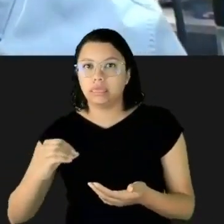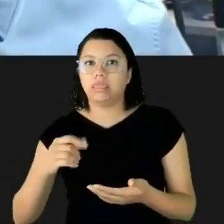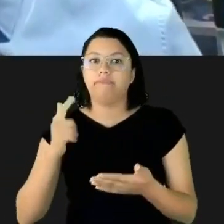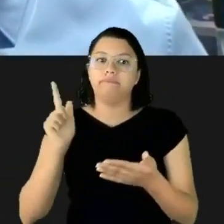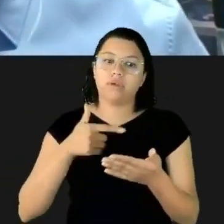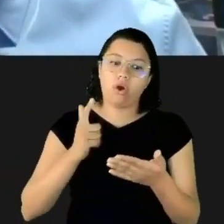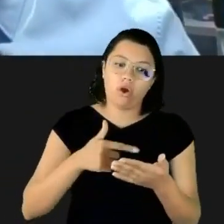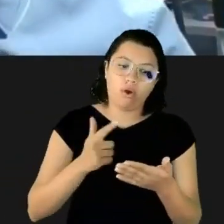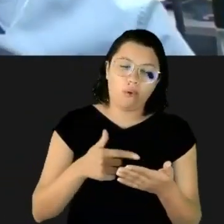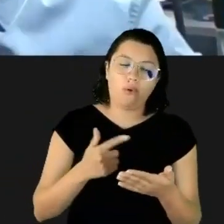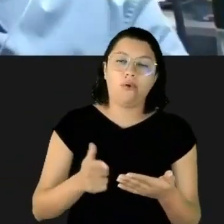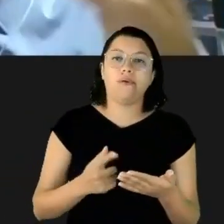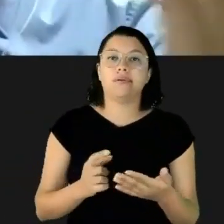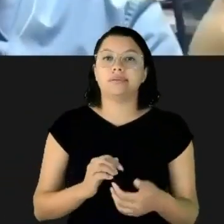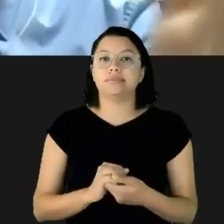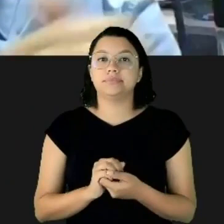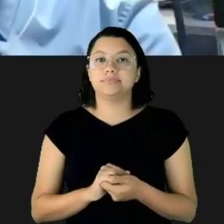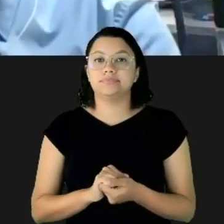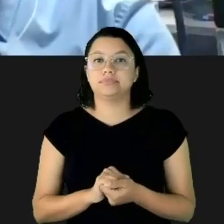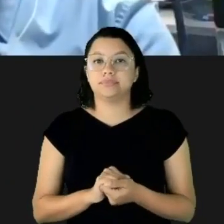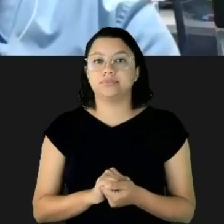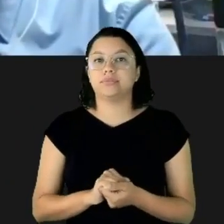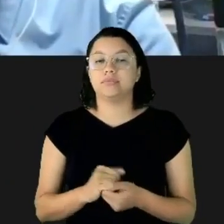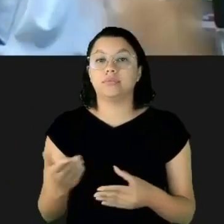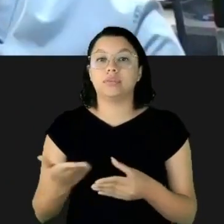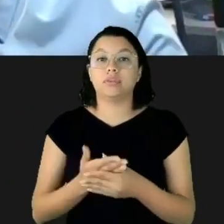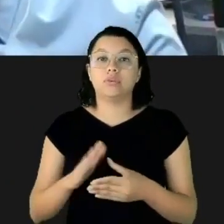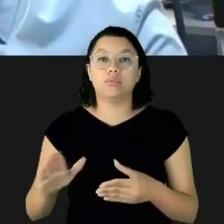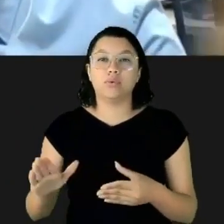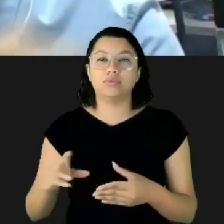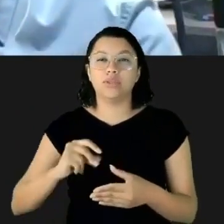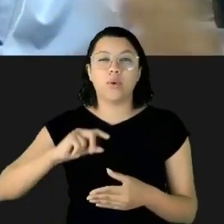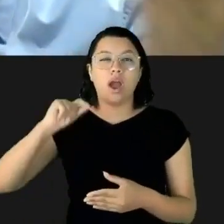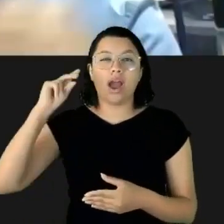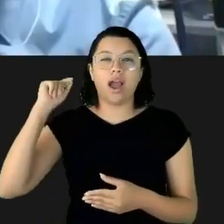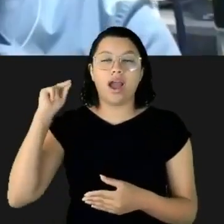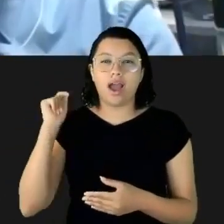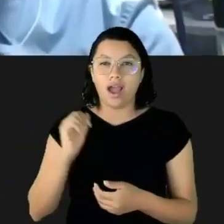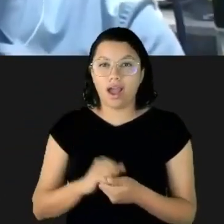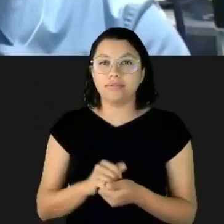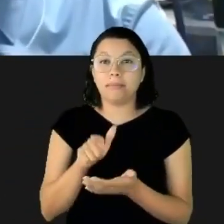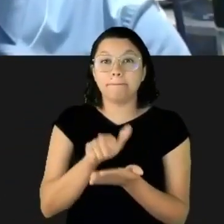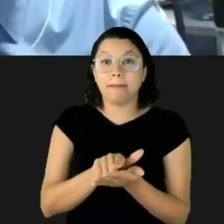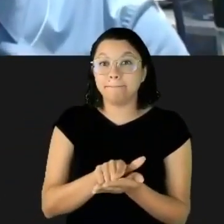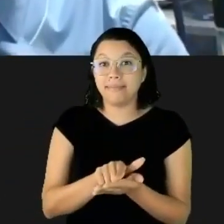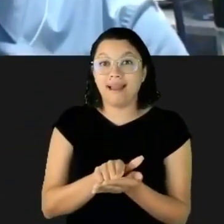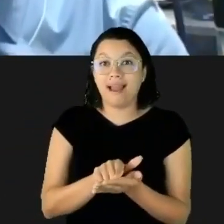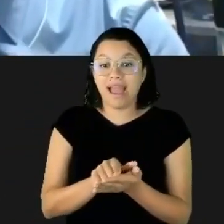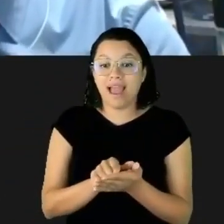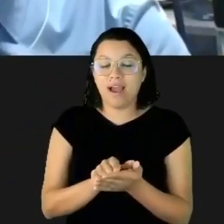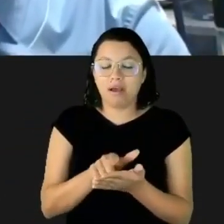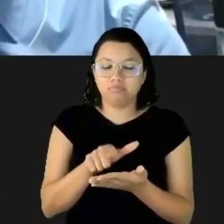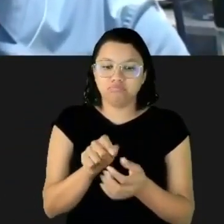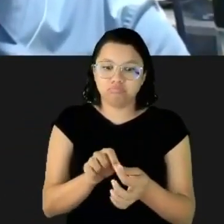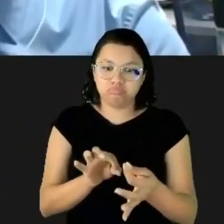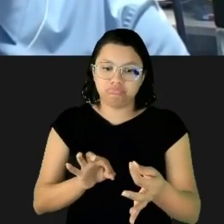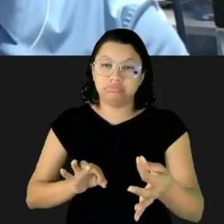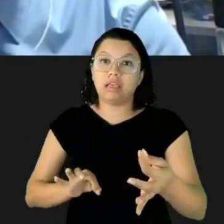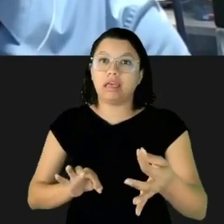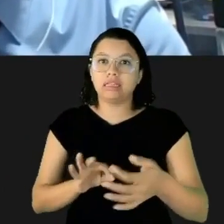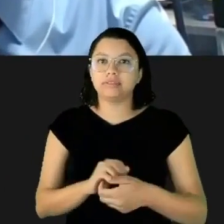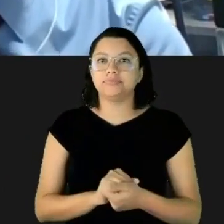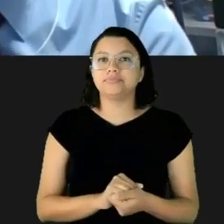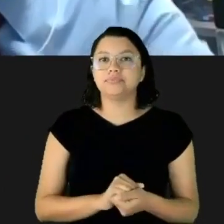aqueles documentos digitalizados que o processo era físico ou que a folha é grande você põe o